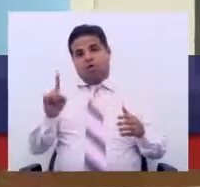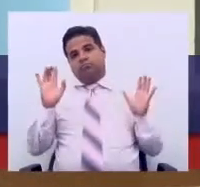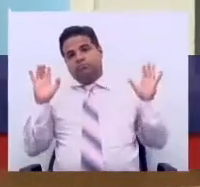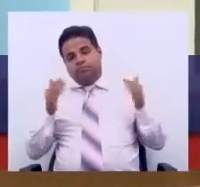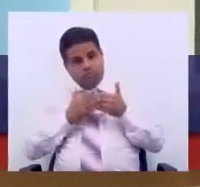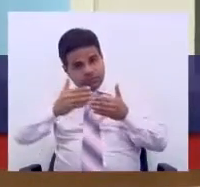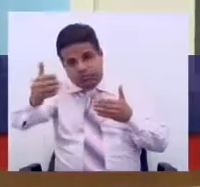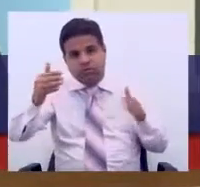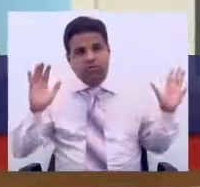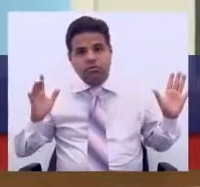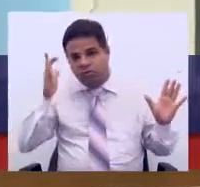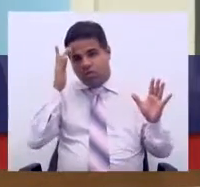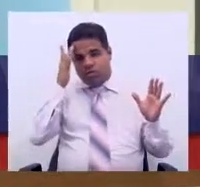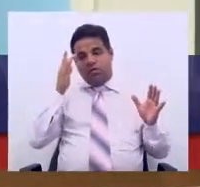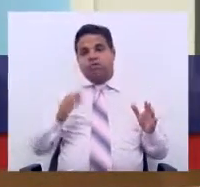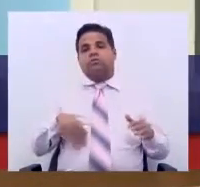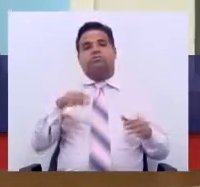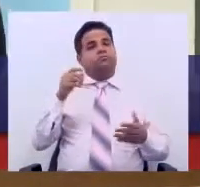novamente. Então eu acho que foi